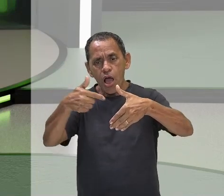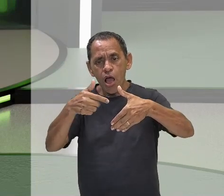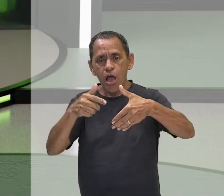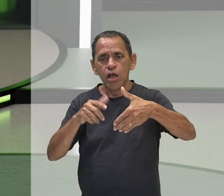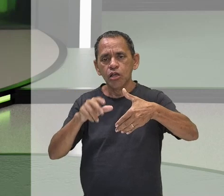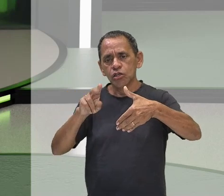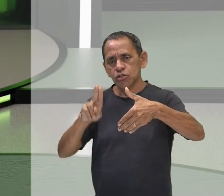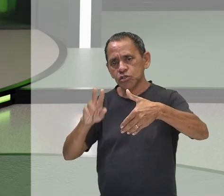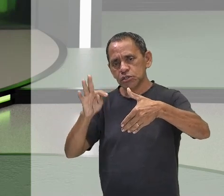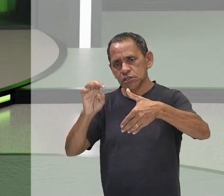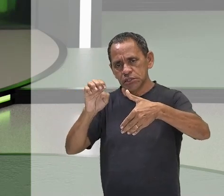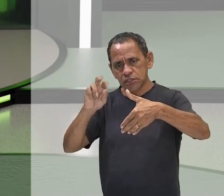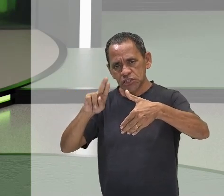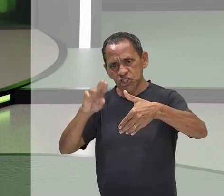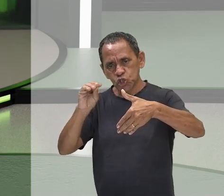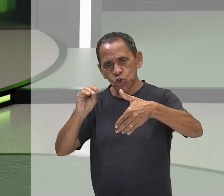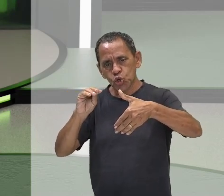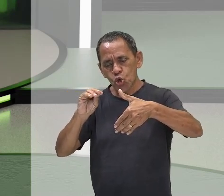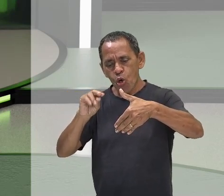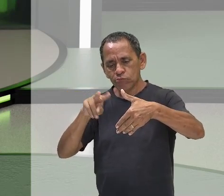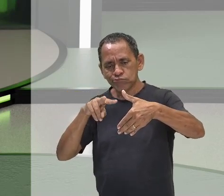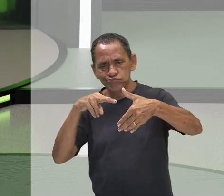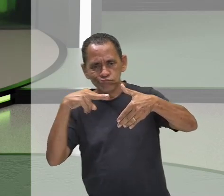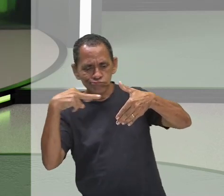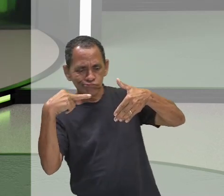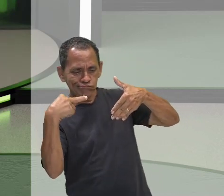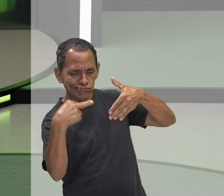de 360.